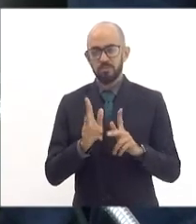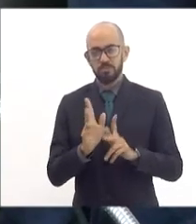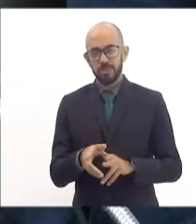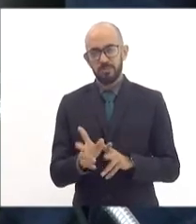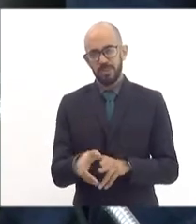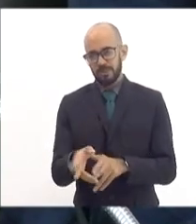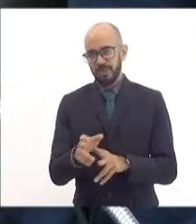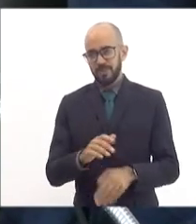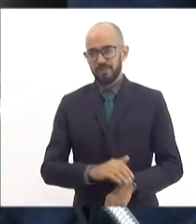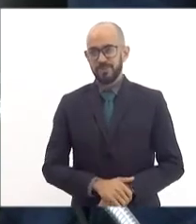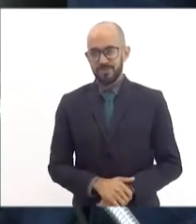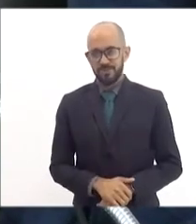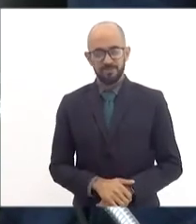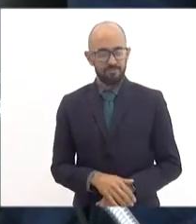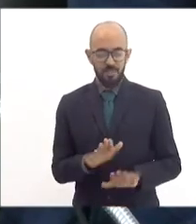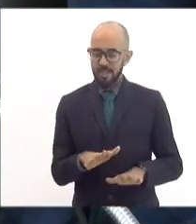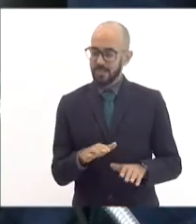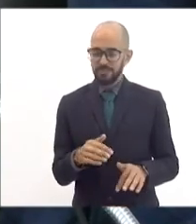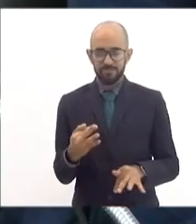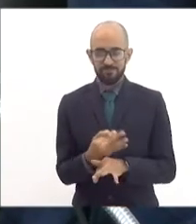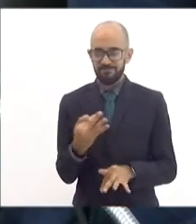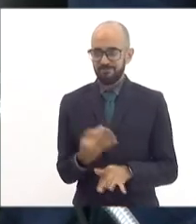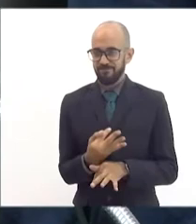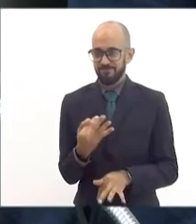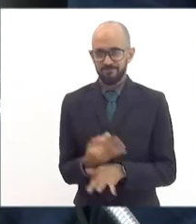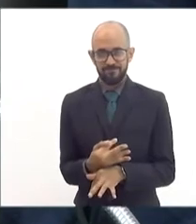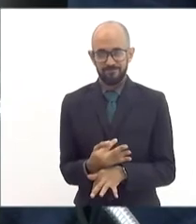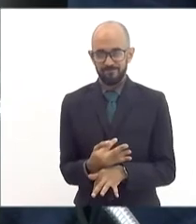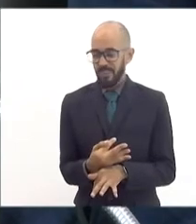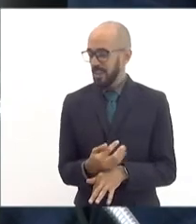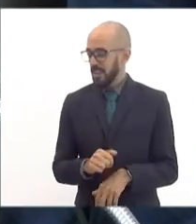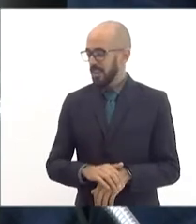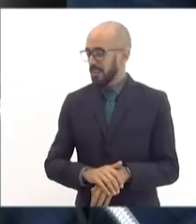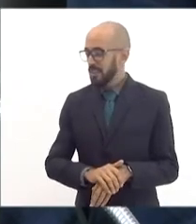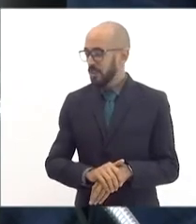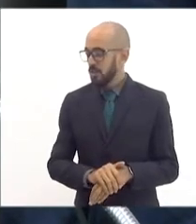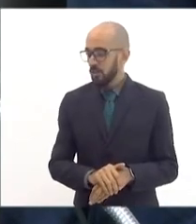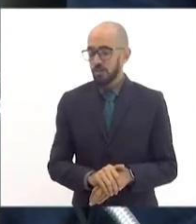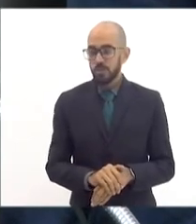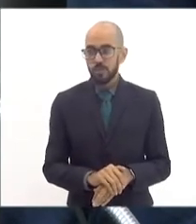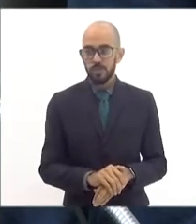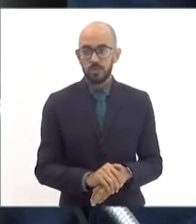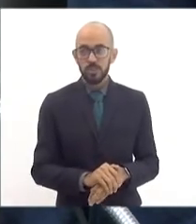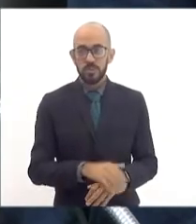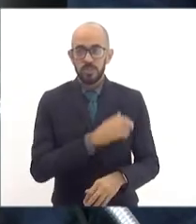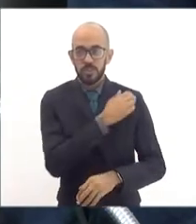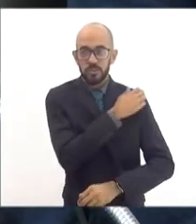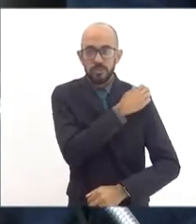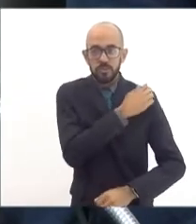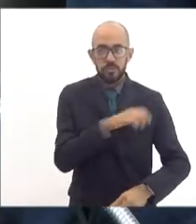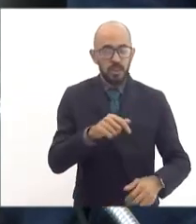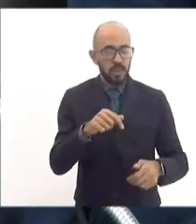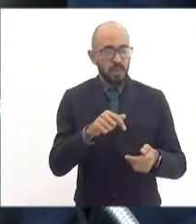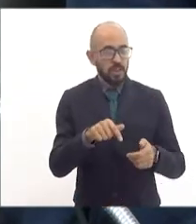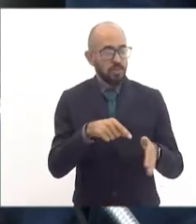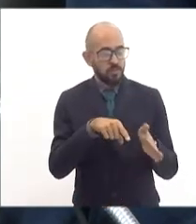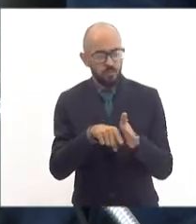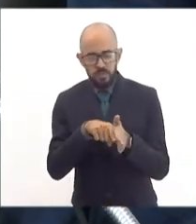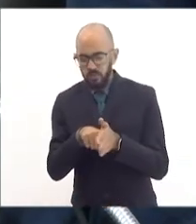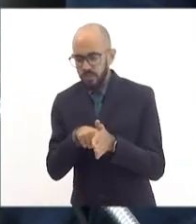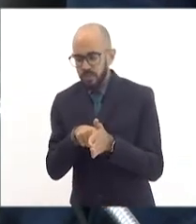dá quórum, mesmo assim não dá quórum. Né? Então é um pouco isso. A verificação vai esvaziando, esvaziando o quórum,